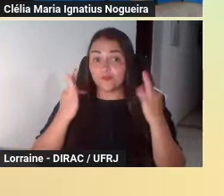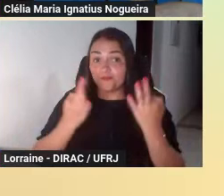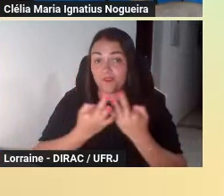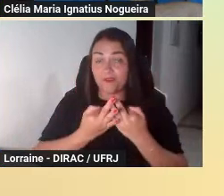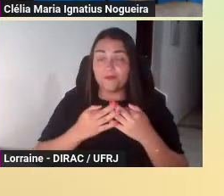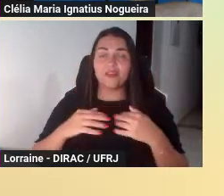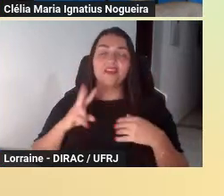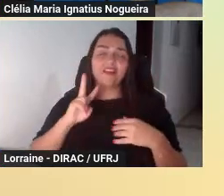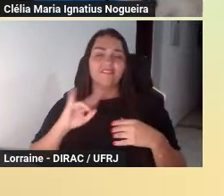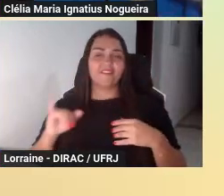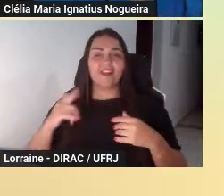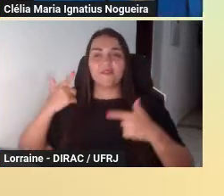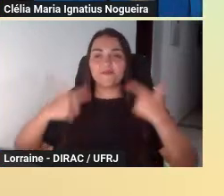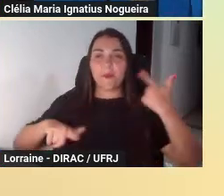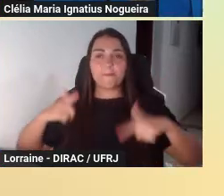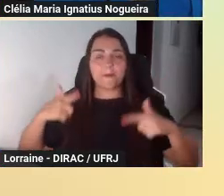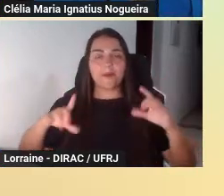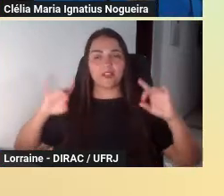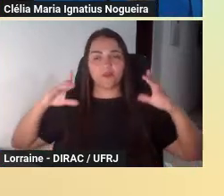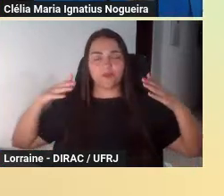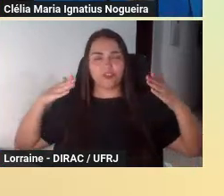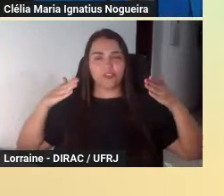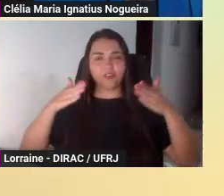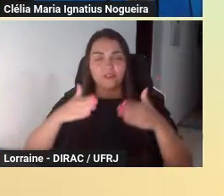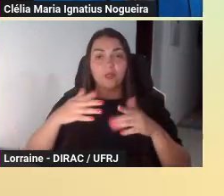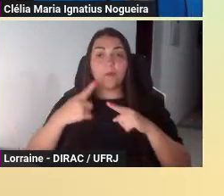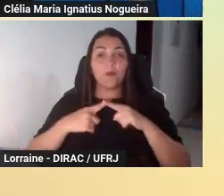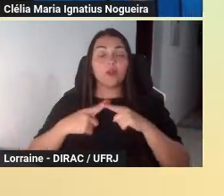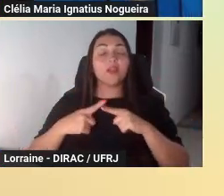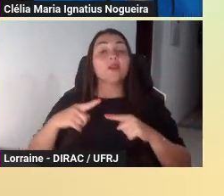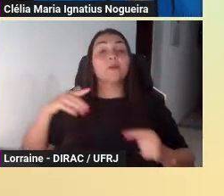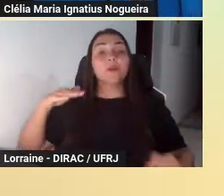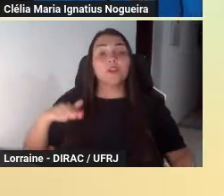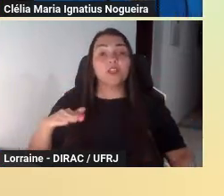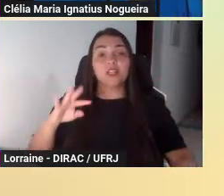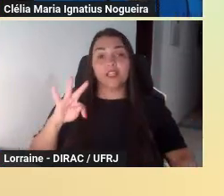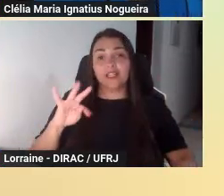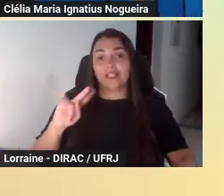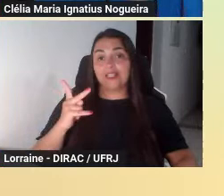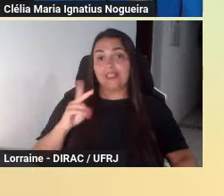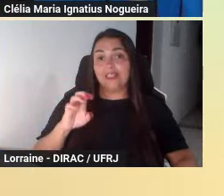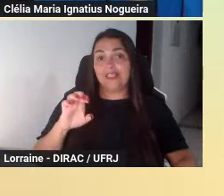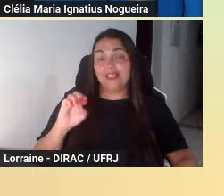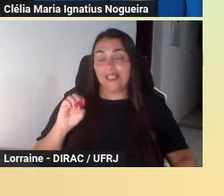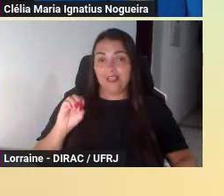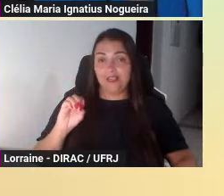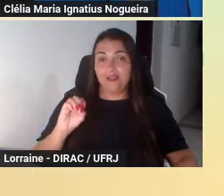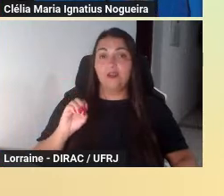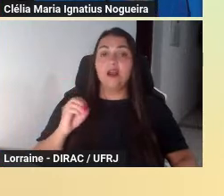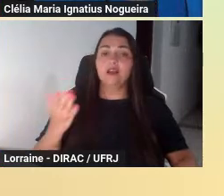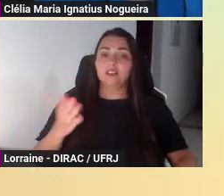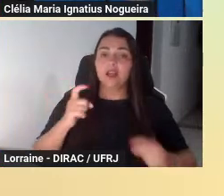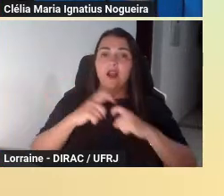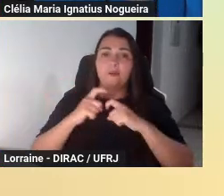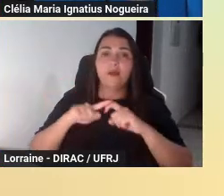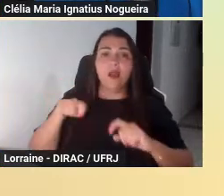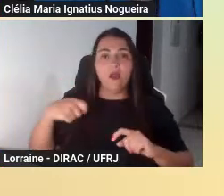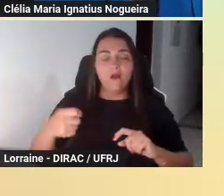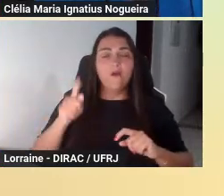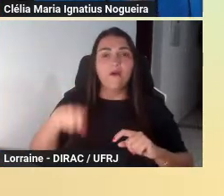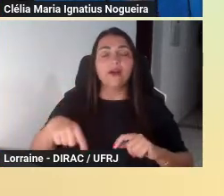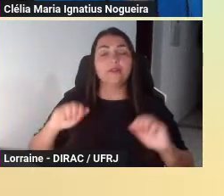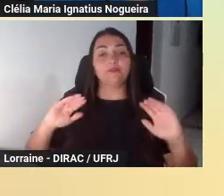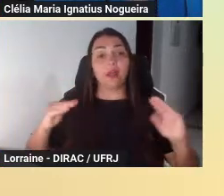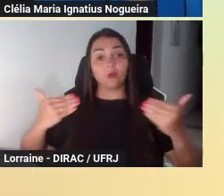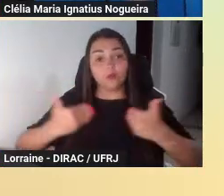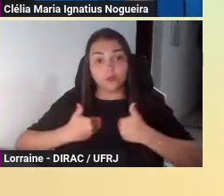mais específica, porque o meu baixinho aqui, o Theo, ele foi diagnosticado com autismo, um autismo